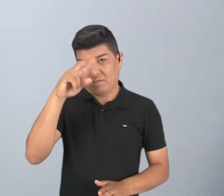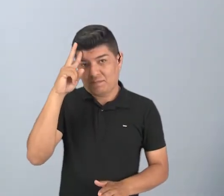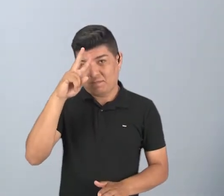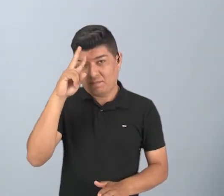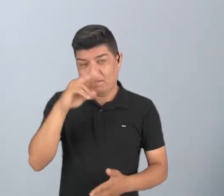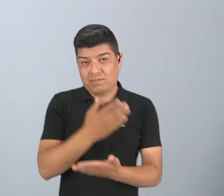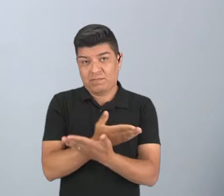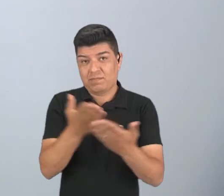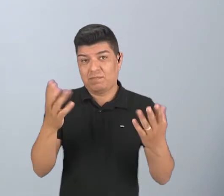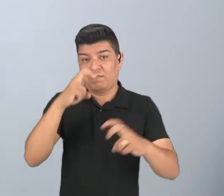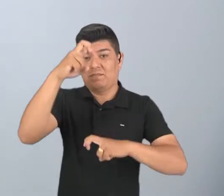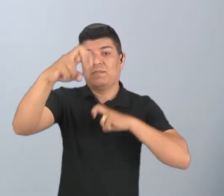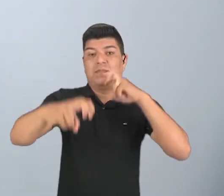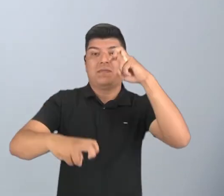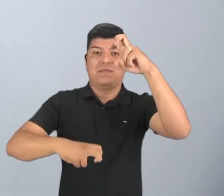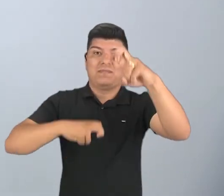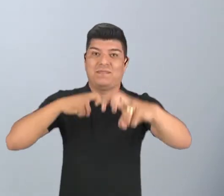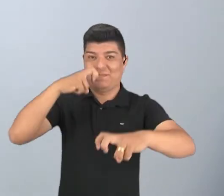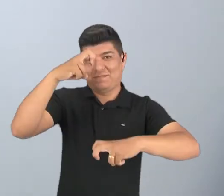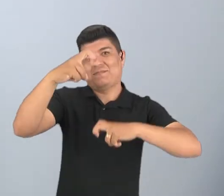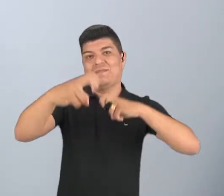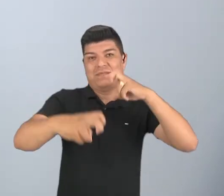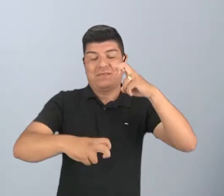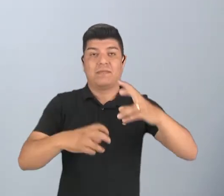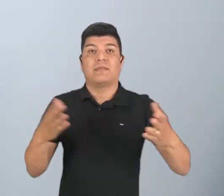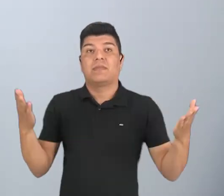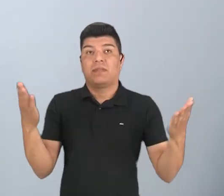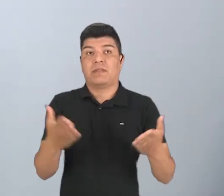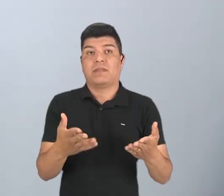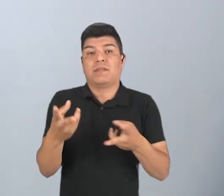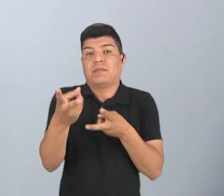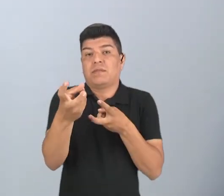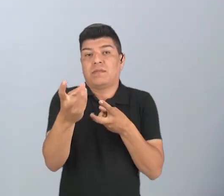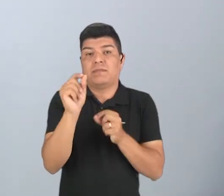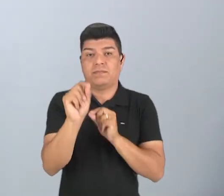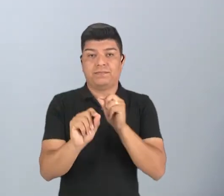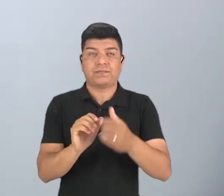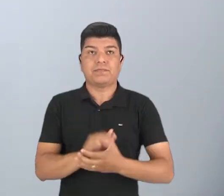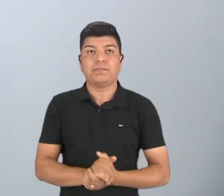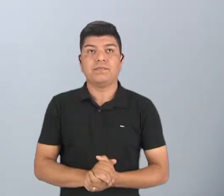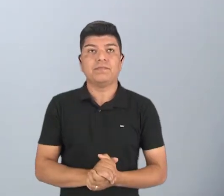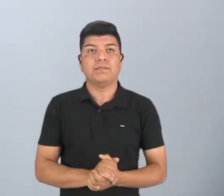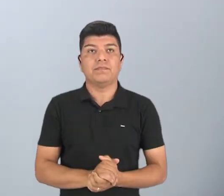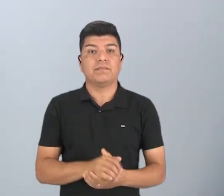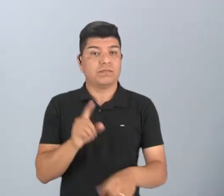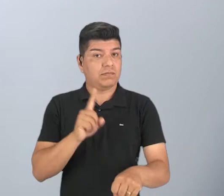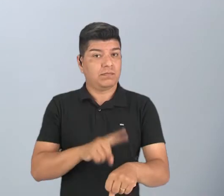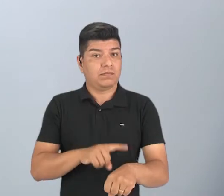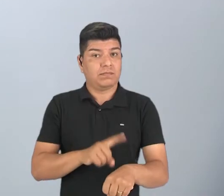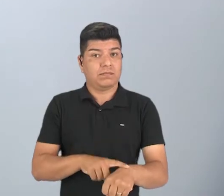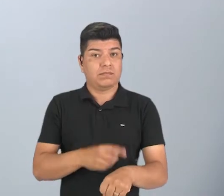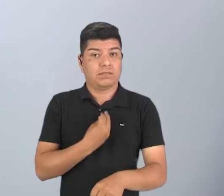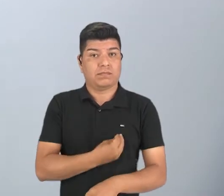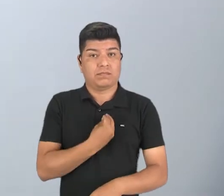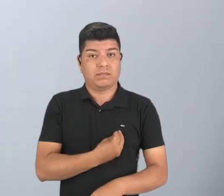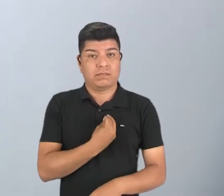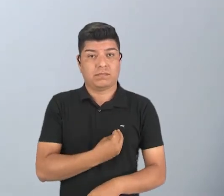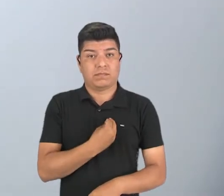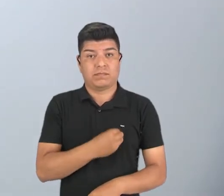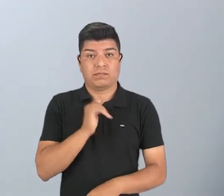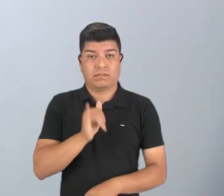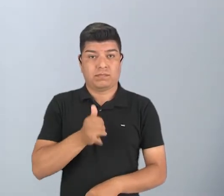você em uma roda gigante dessas. Agora, vamos identificar o tempo aí presente